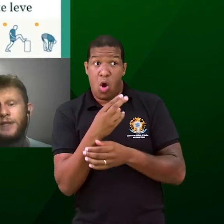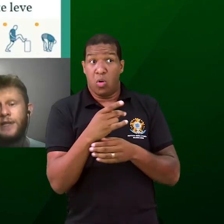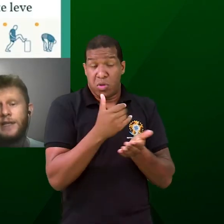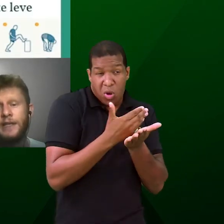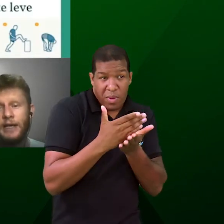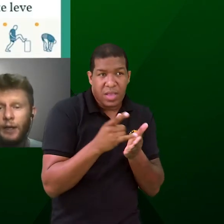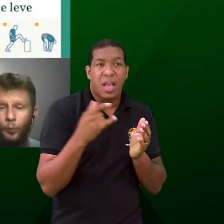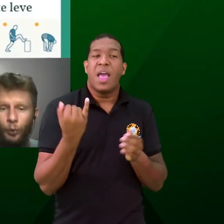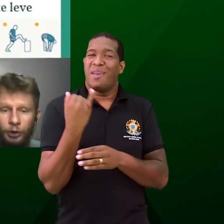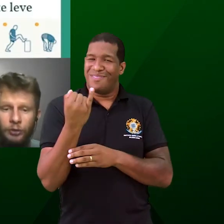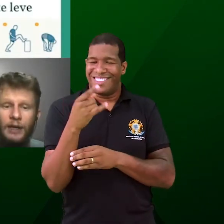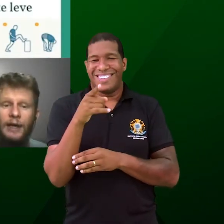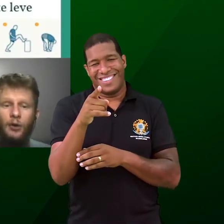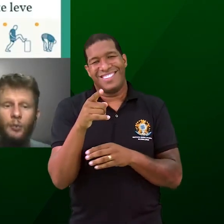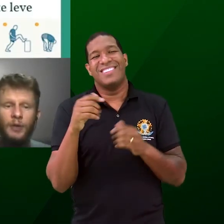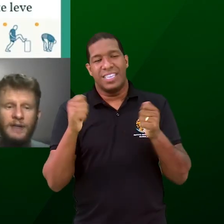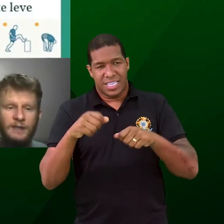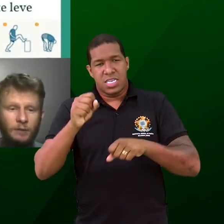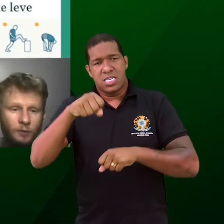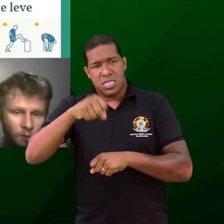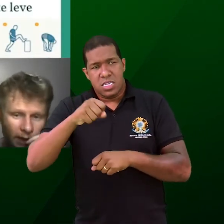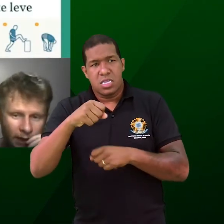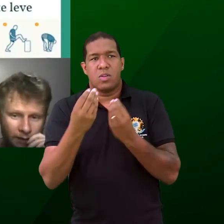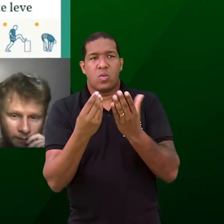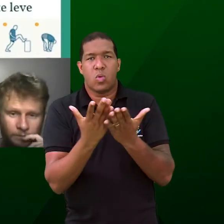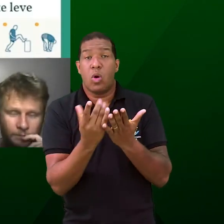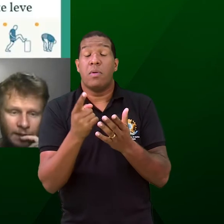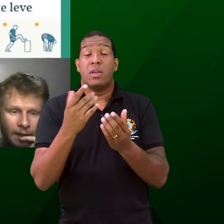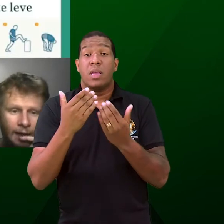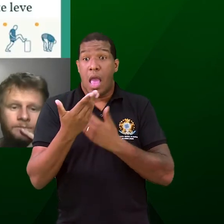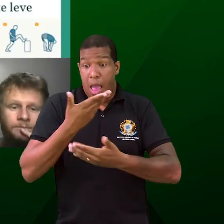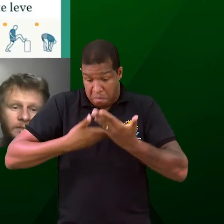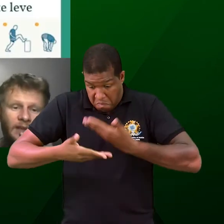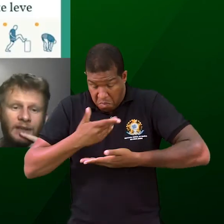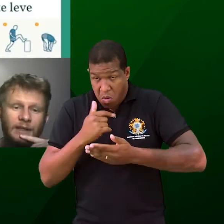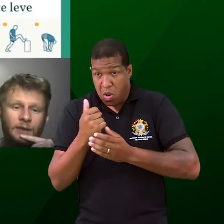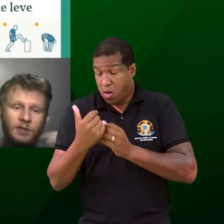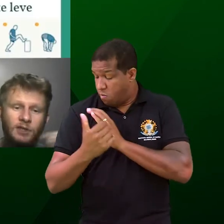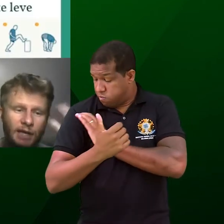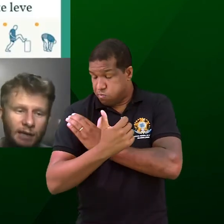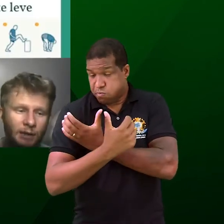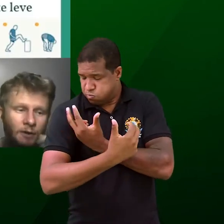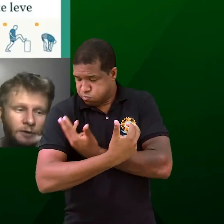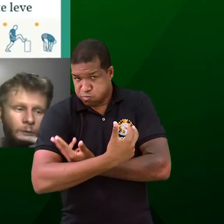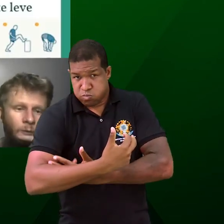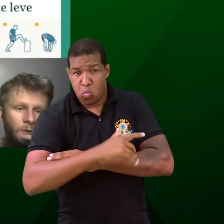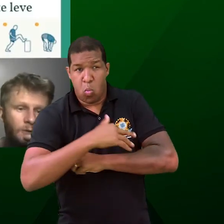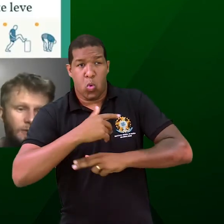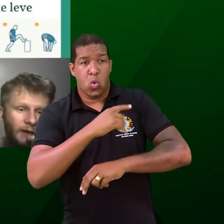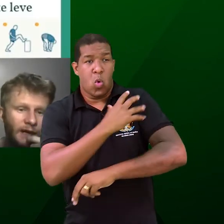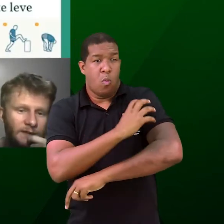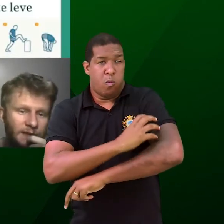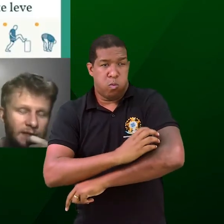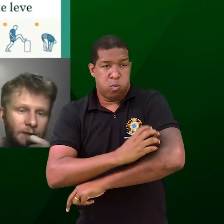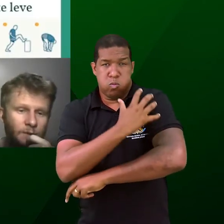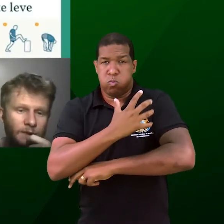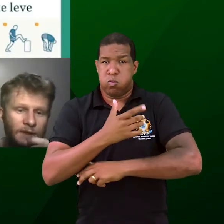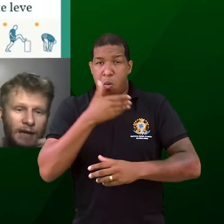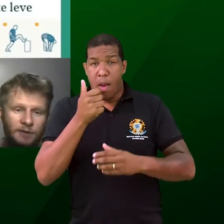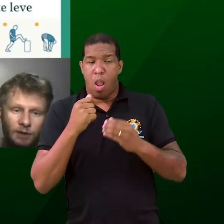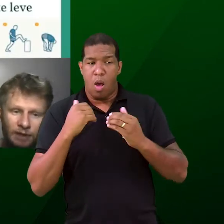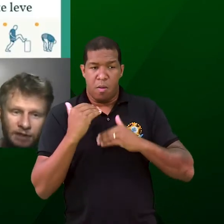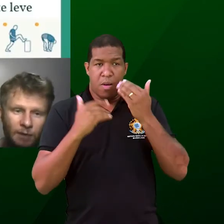se está em um ritmo muito forte, muito fraco, como que está. Aí a gente vai ter outras formas de medir também, que é através de percepção de esforço, né?